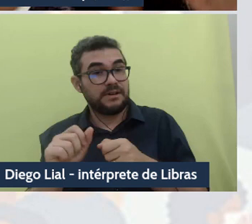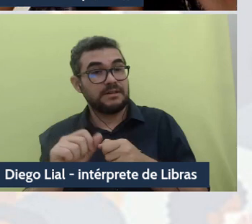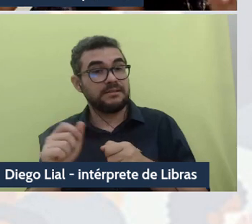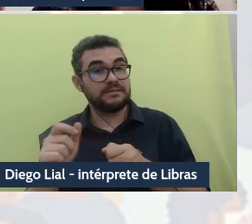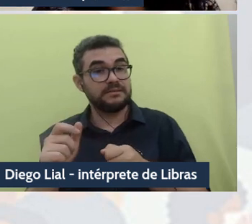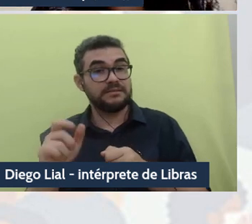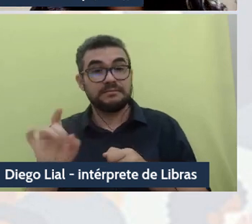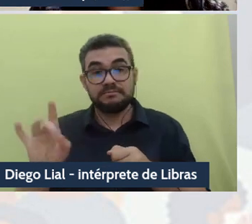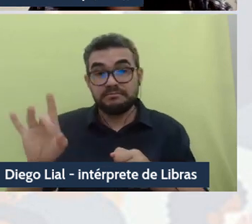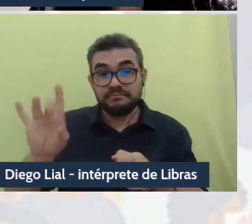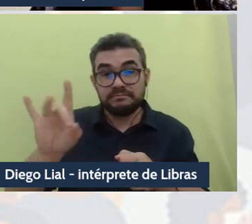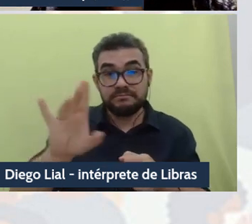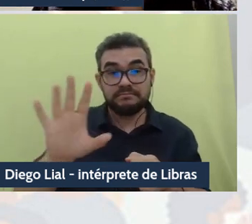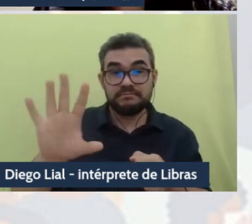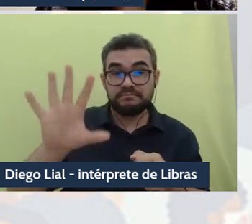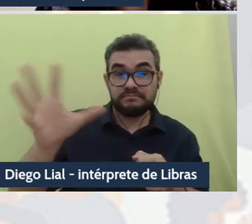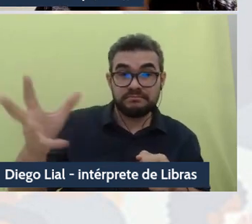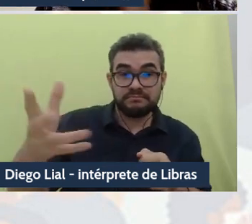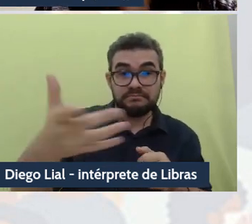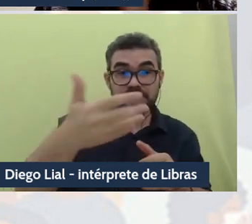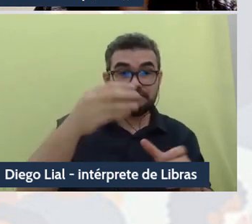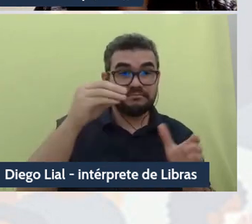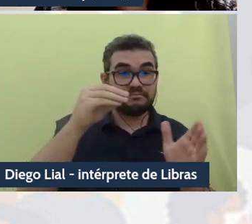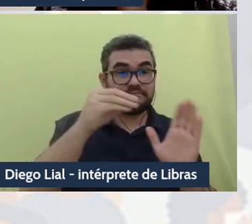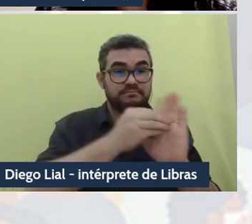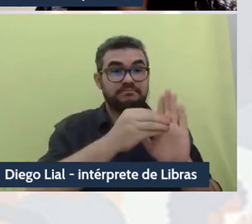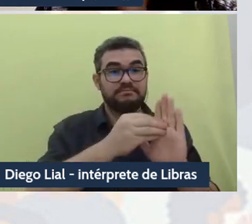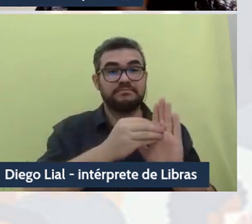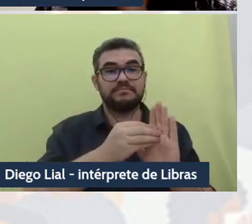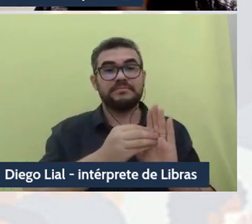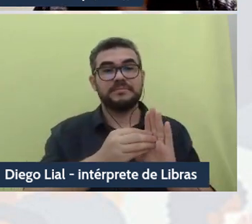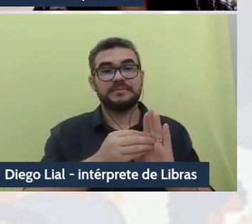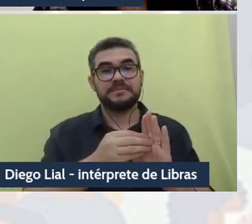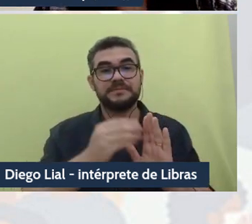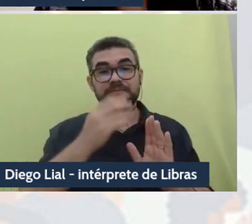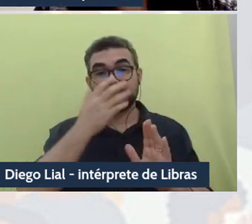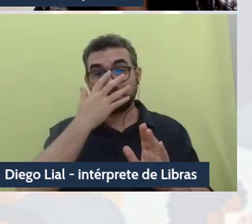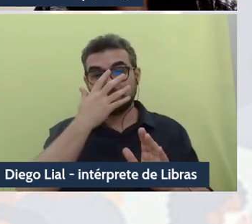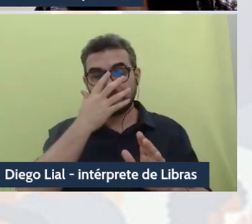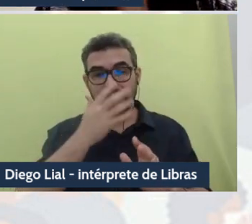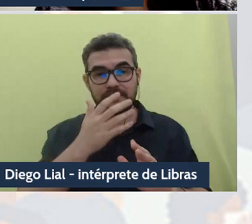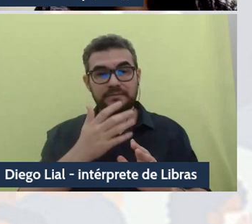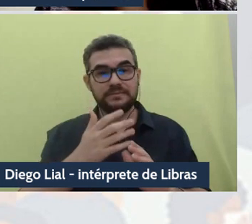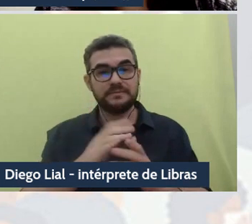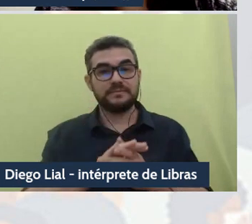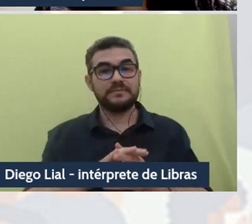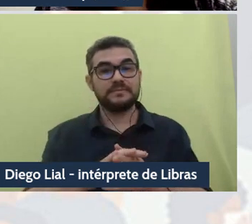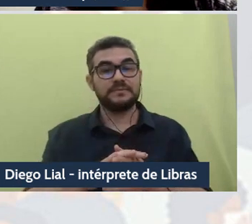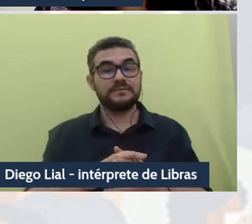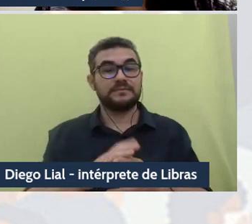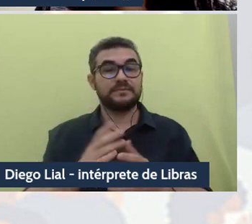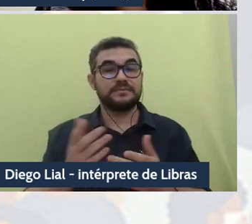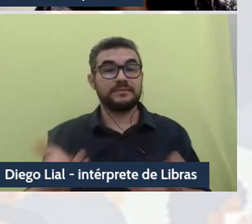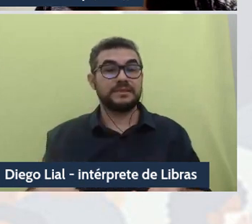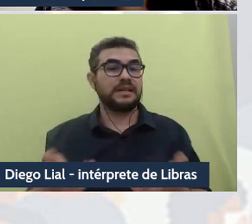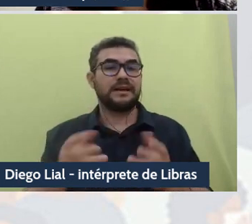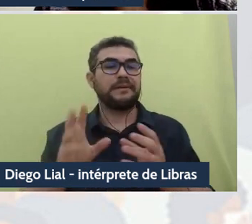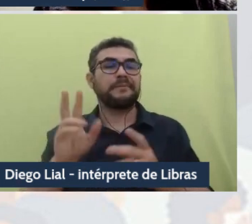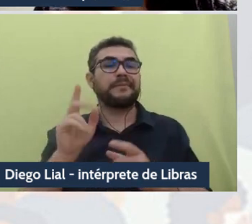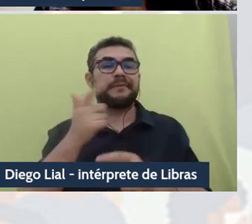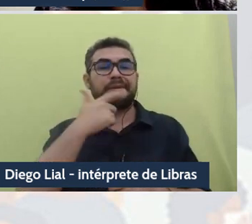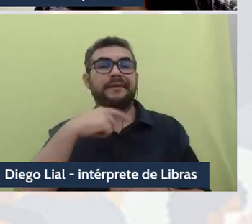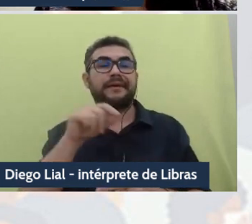e consumo, né? A palavra consumo aqui é proposital, né? E isso envolve instituições acadêmicas,